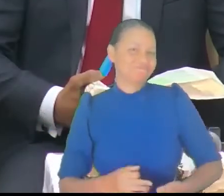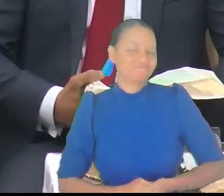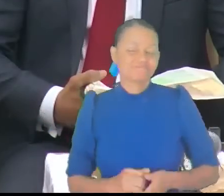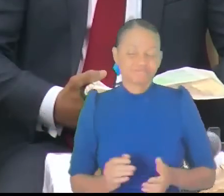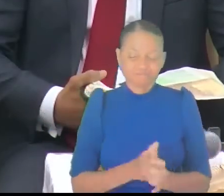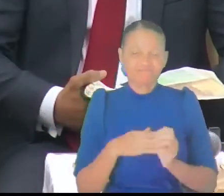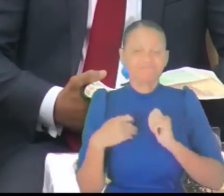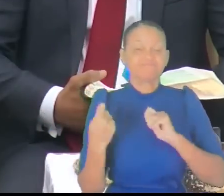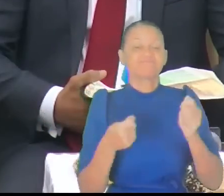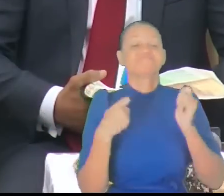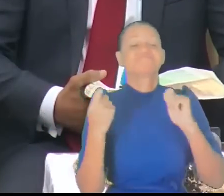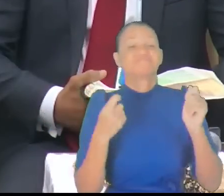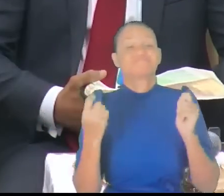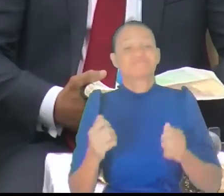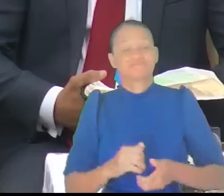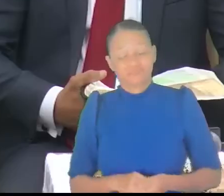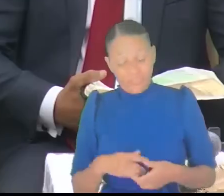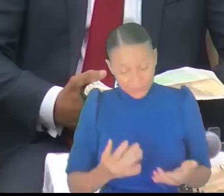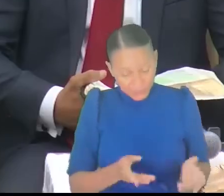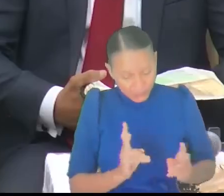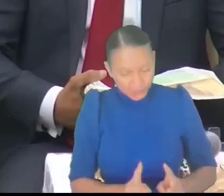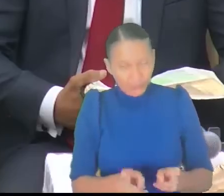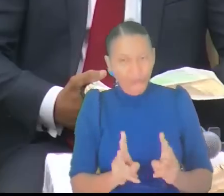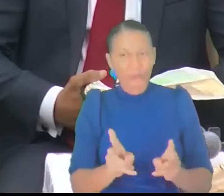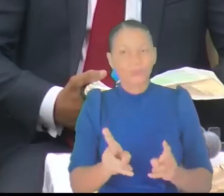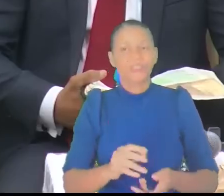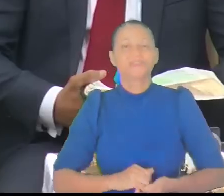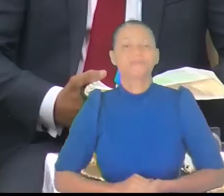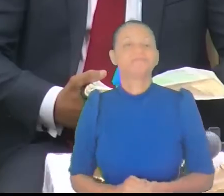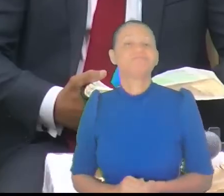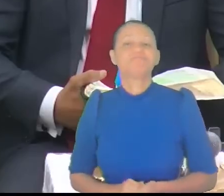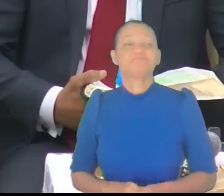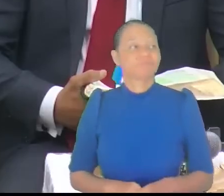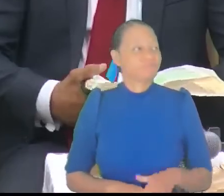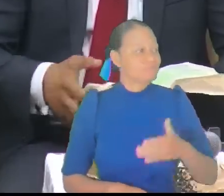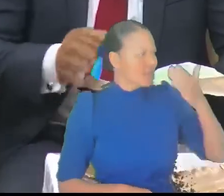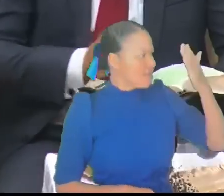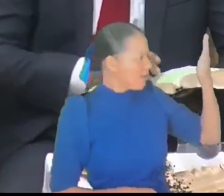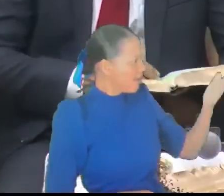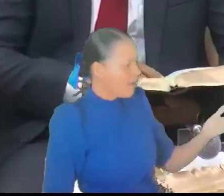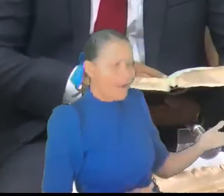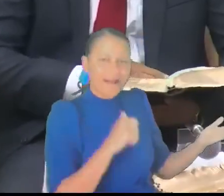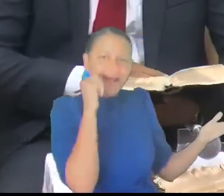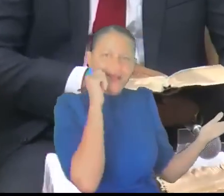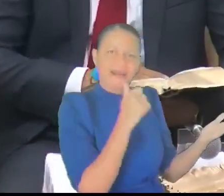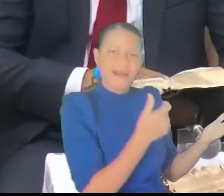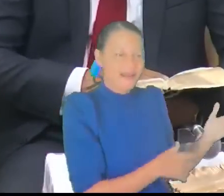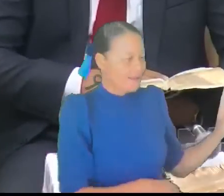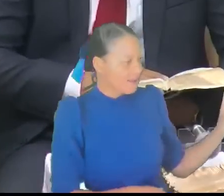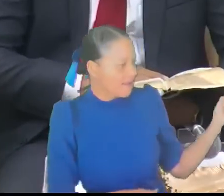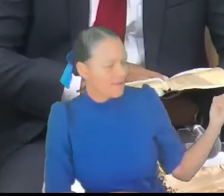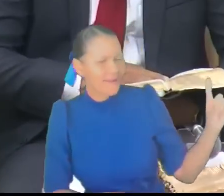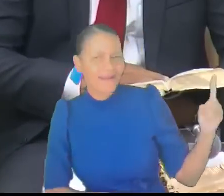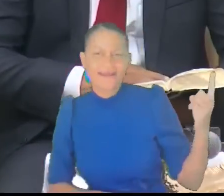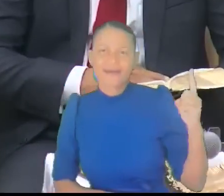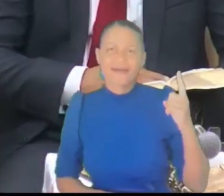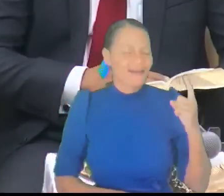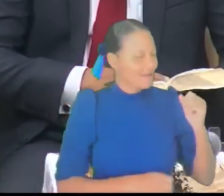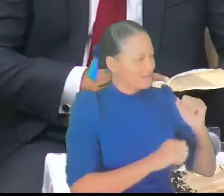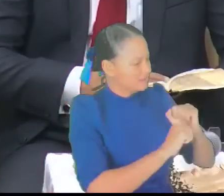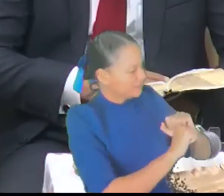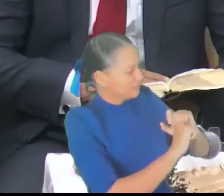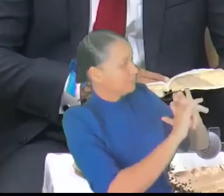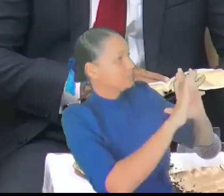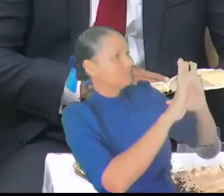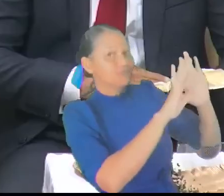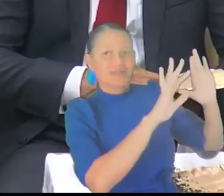Aleluia. Mas vamos mais adiante. Quem é esta que aparece como a alva do dia? Aí